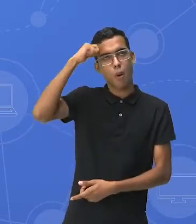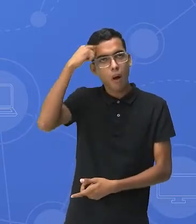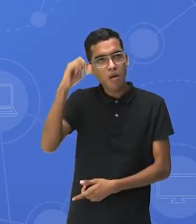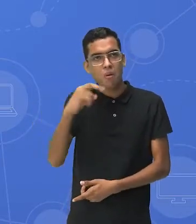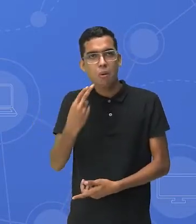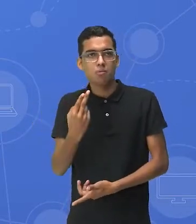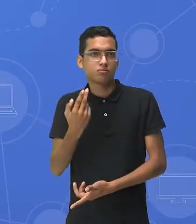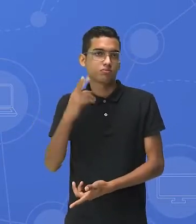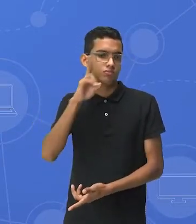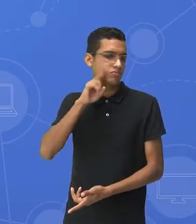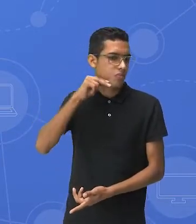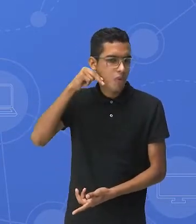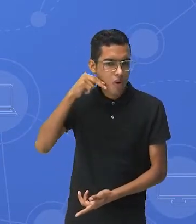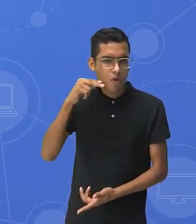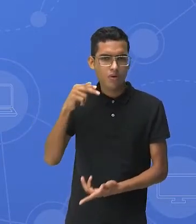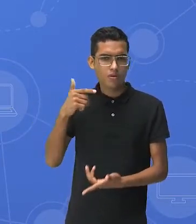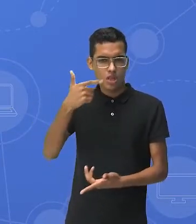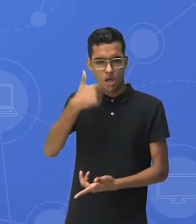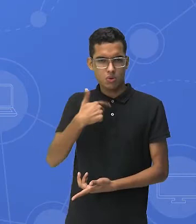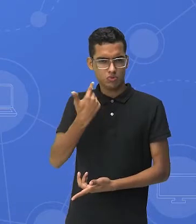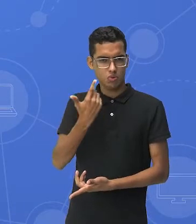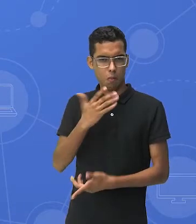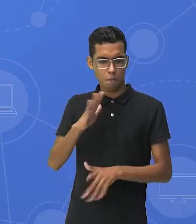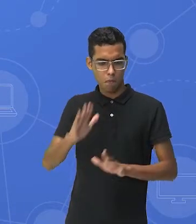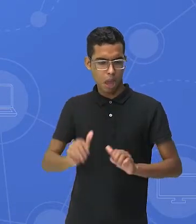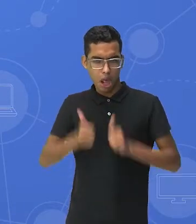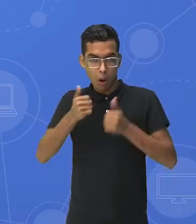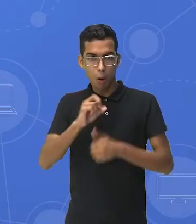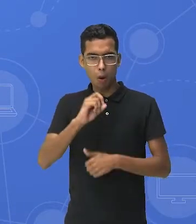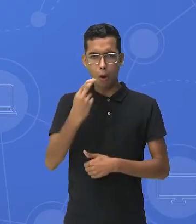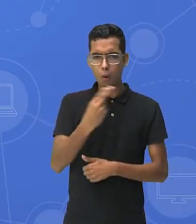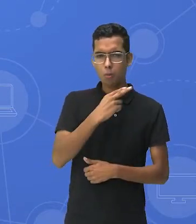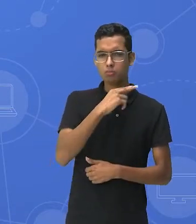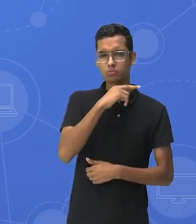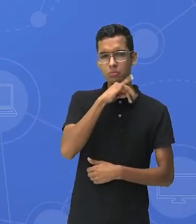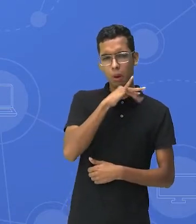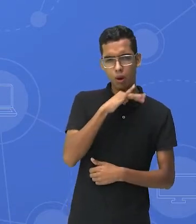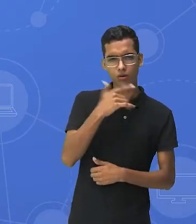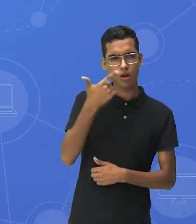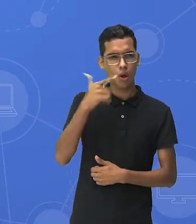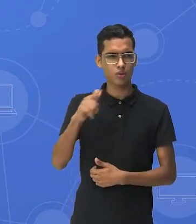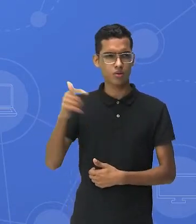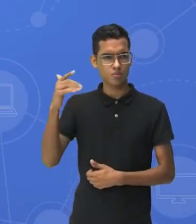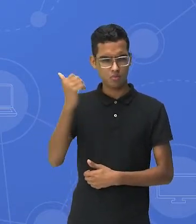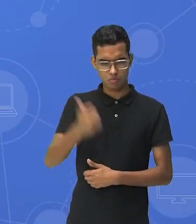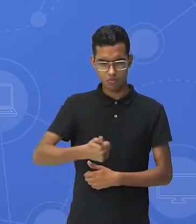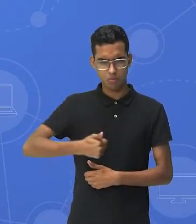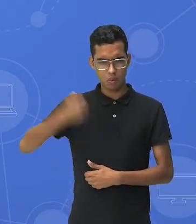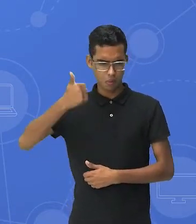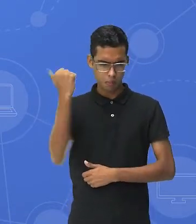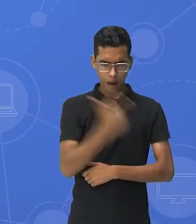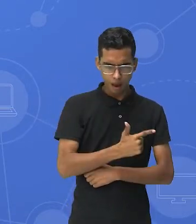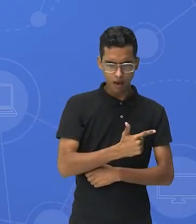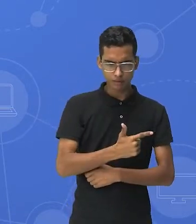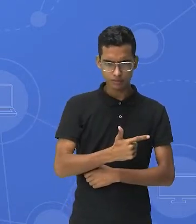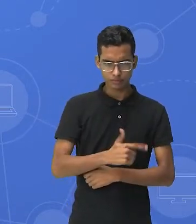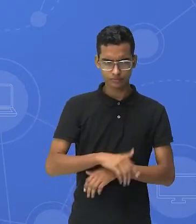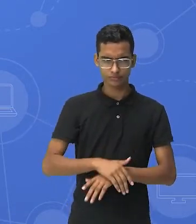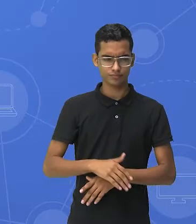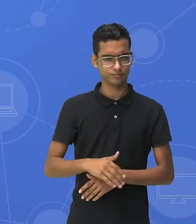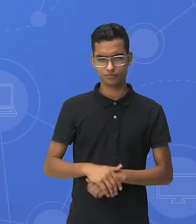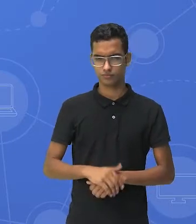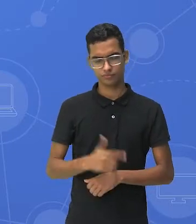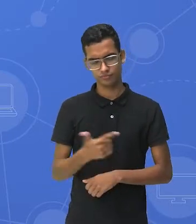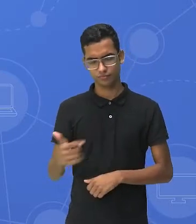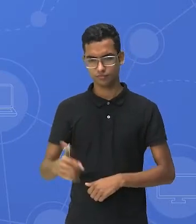quer dizer que eu sou melhor ou pior que outra pessoa? Vocês não concordam comigo? Então vamos voltar lá para aquela cartela que eu quero falar